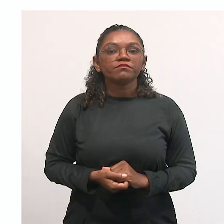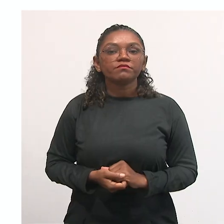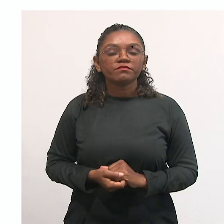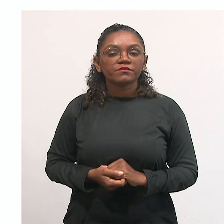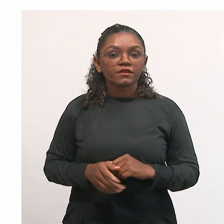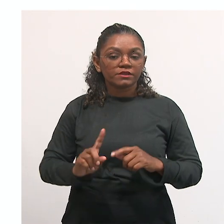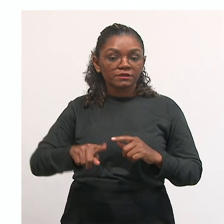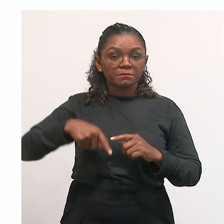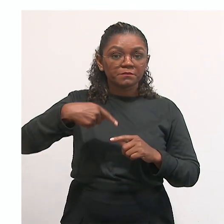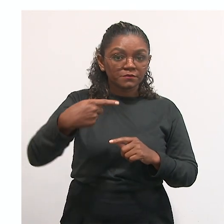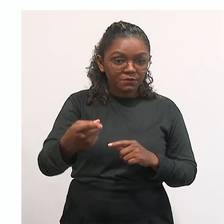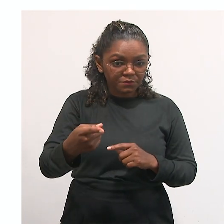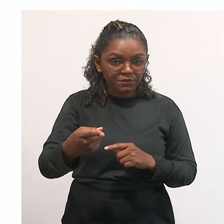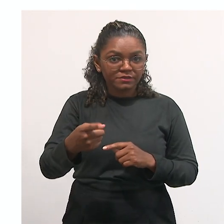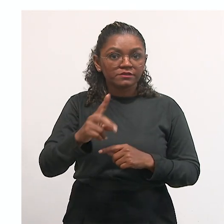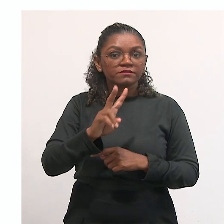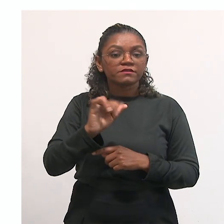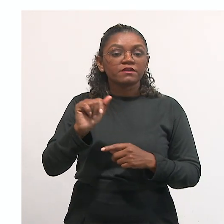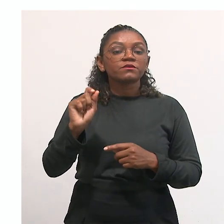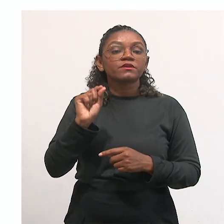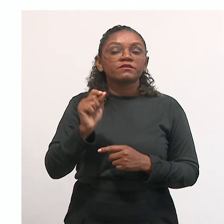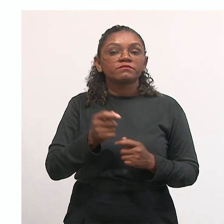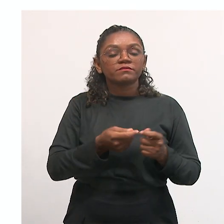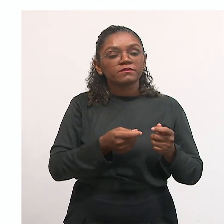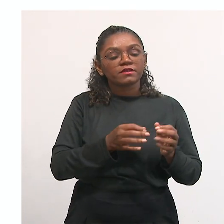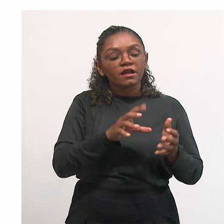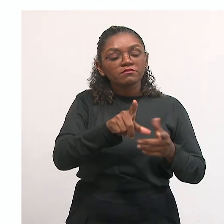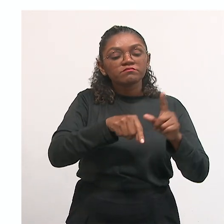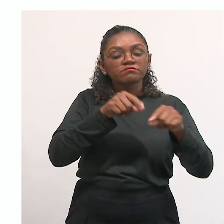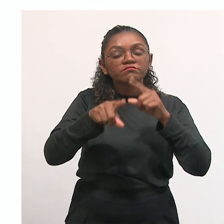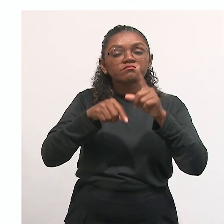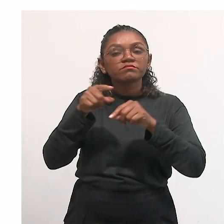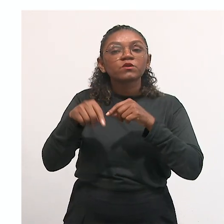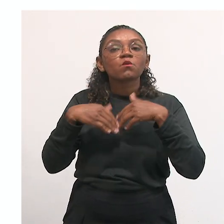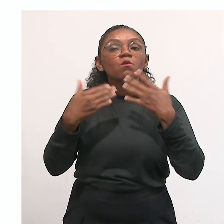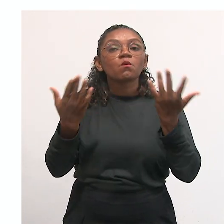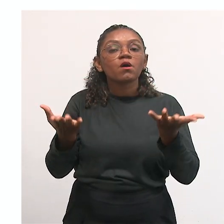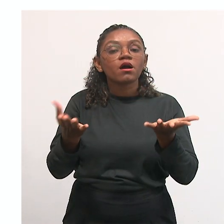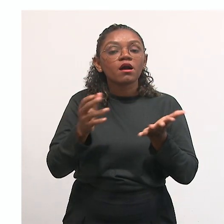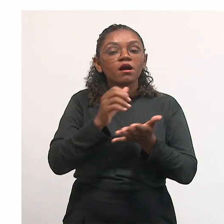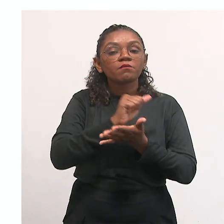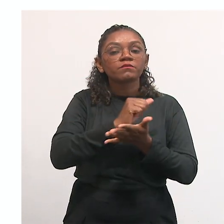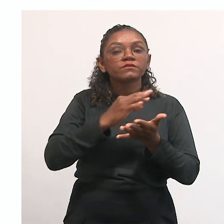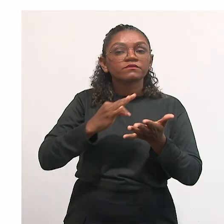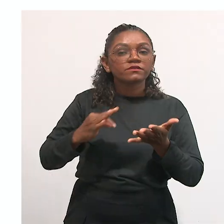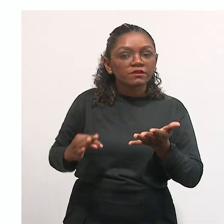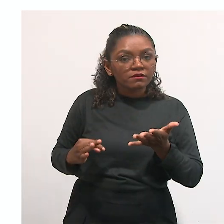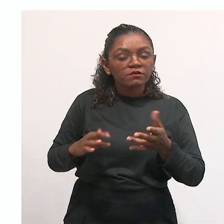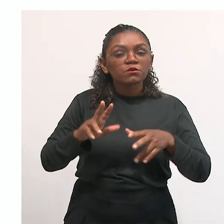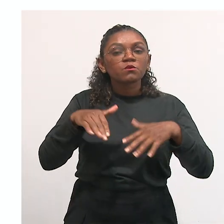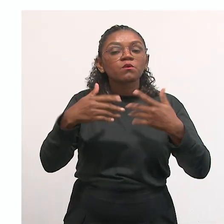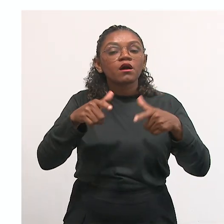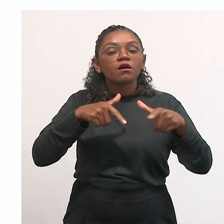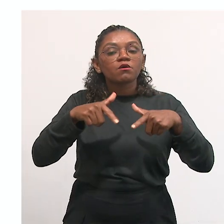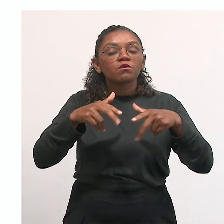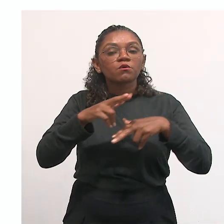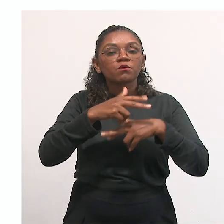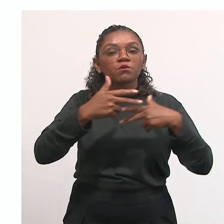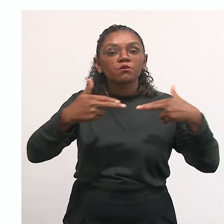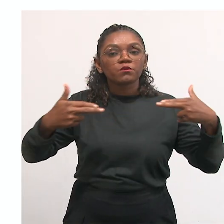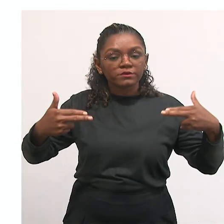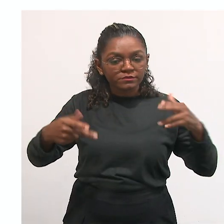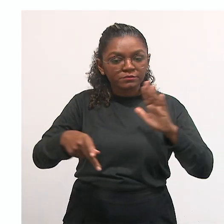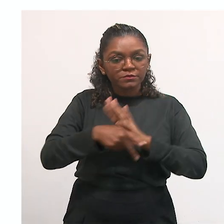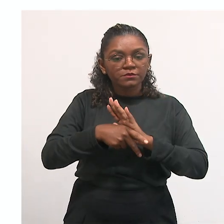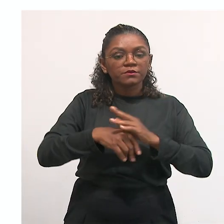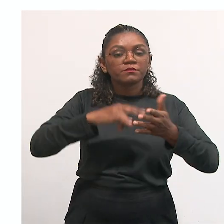que eu faço a fase de planejamento, sequencio atividades, né, que é o processo de definir toda a documentação